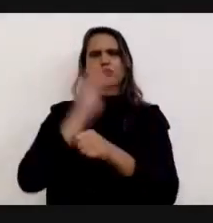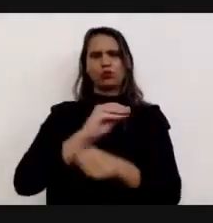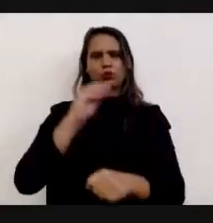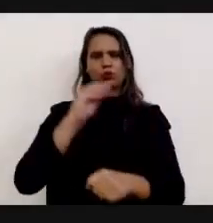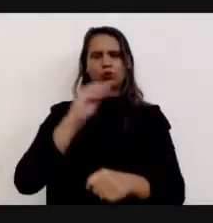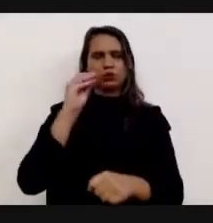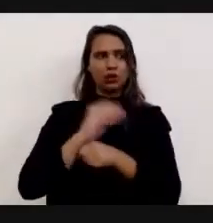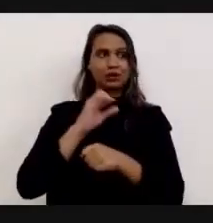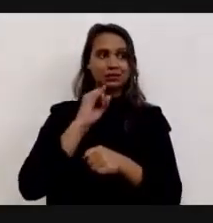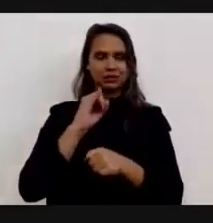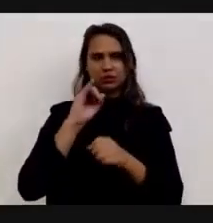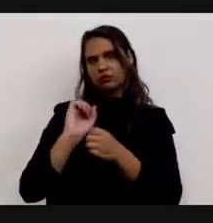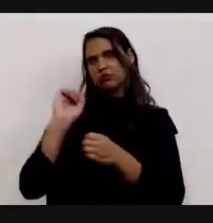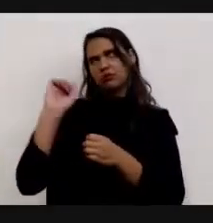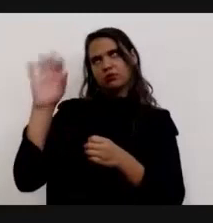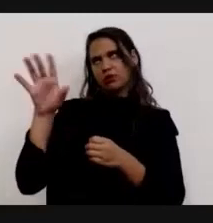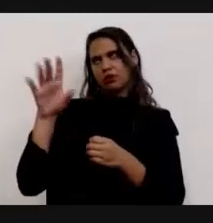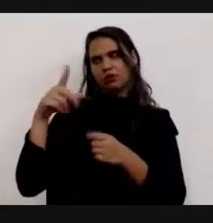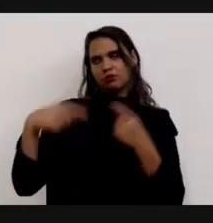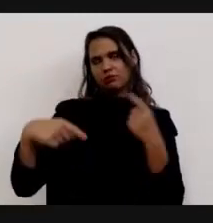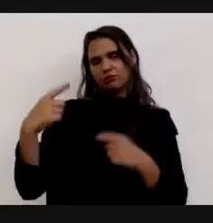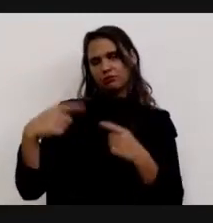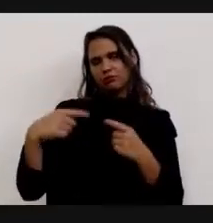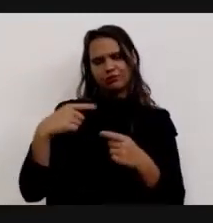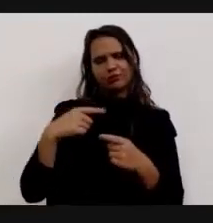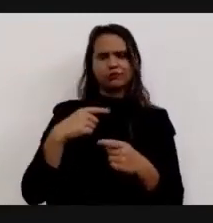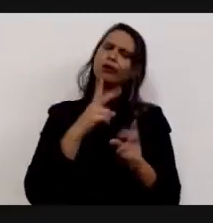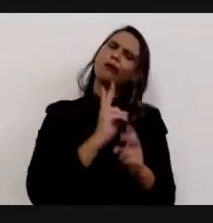Não estando mais no mundo político, com certeza isso aí vai continuar.